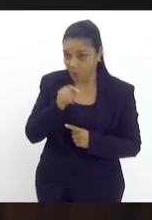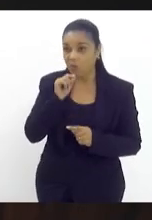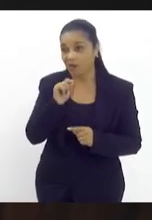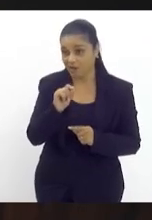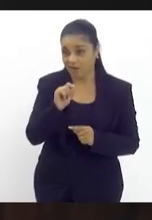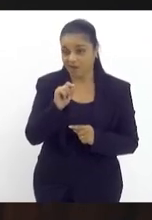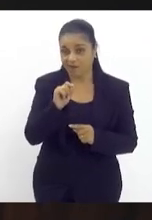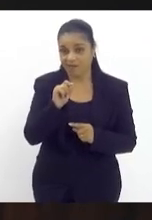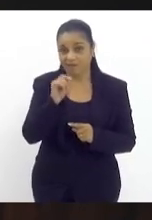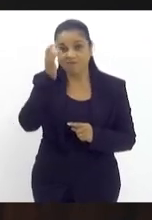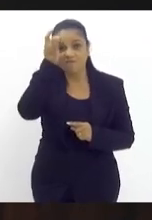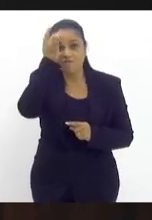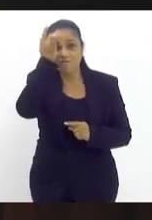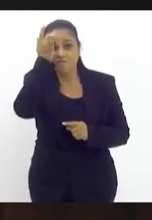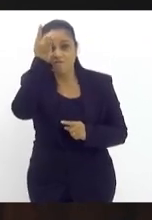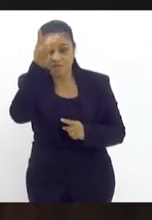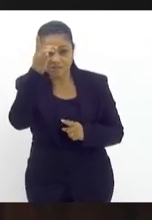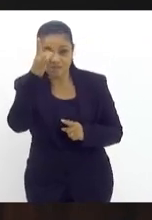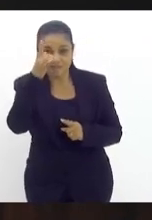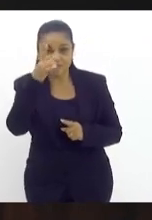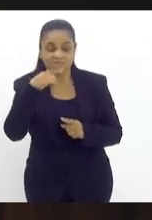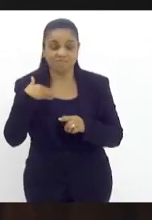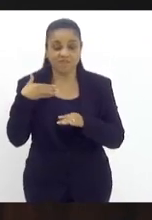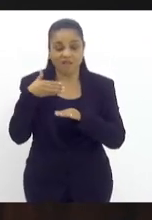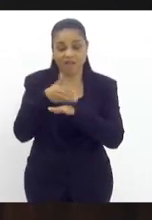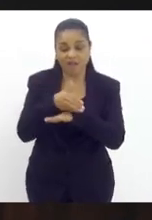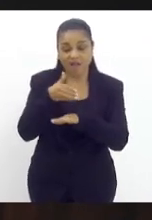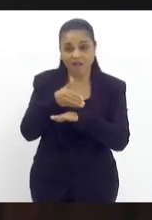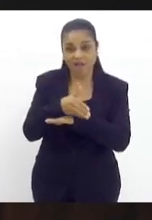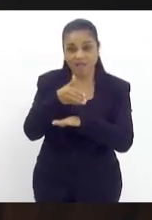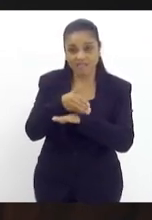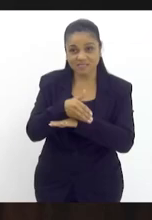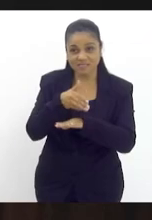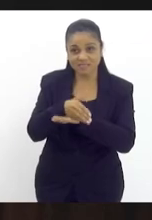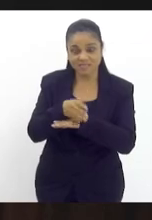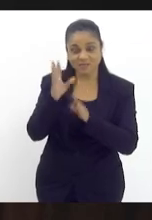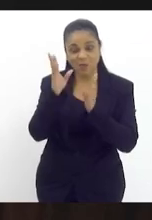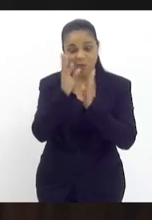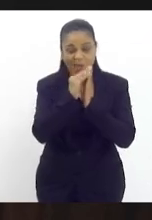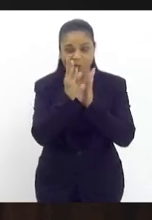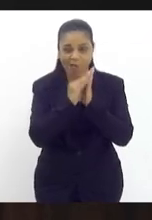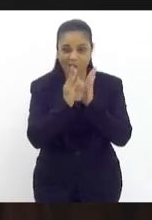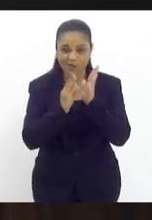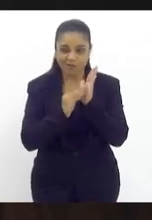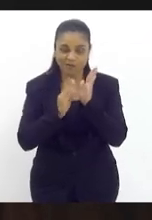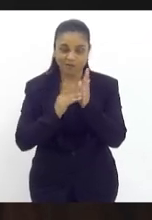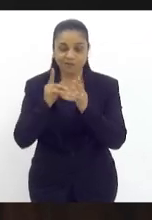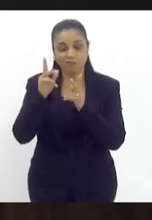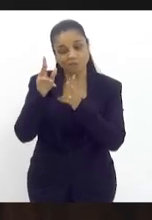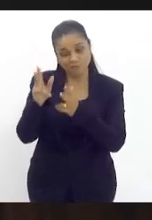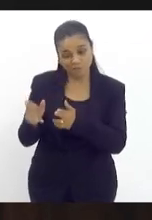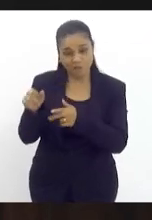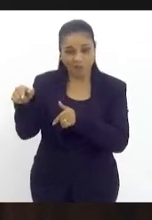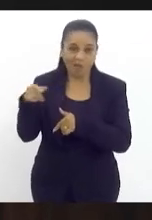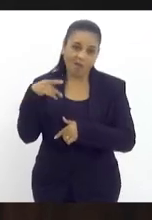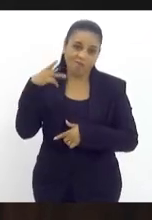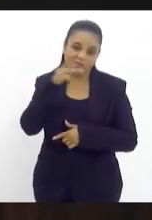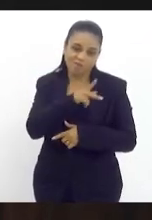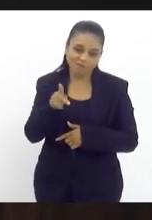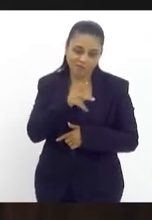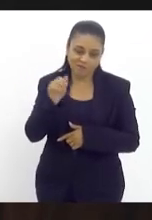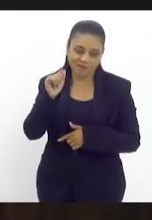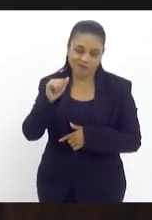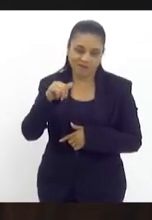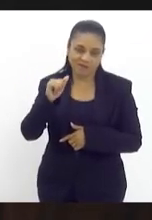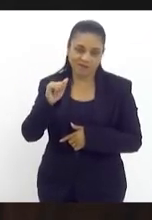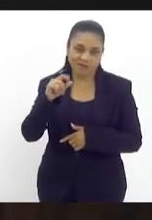que facilitam que tenhamos acesso a esse tipo de conteúdo por meio da professora Adriana, por meio do professor João